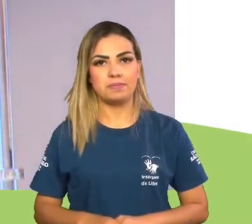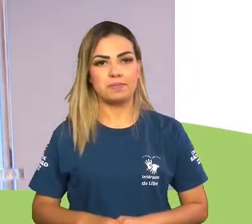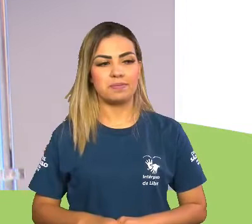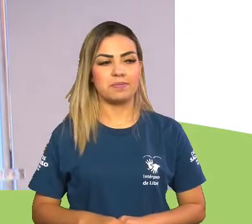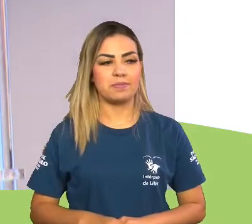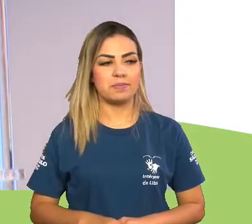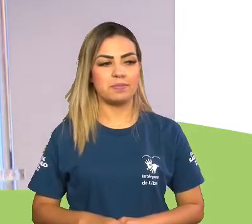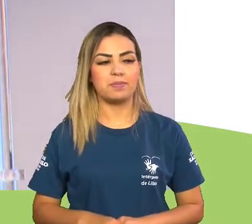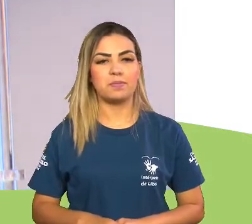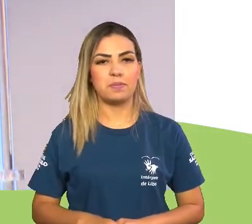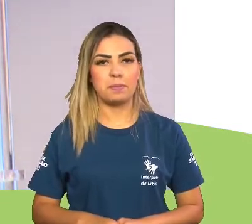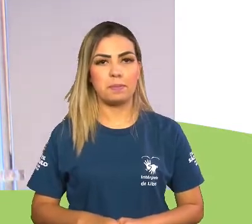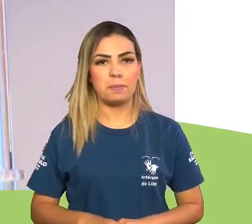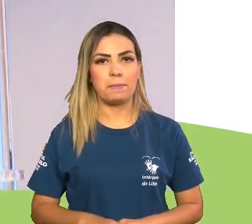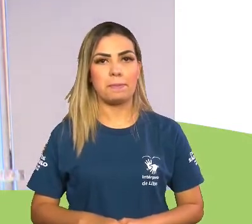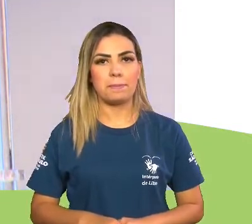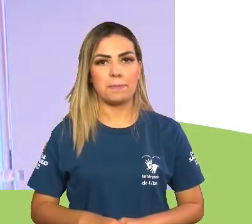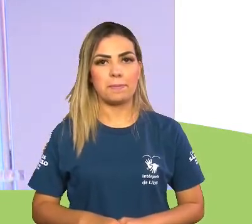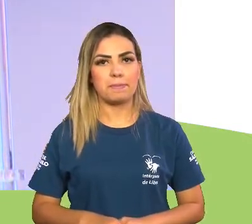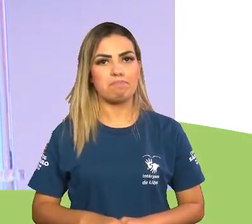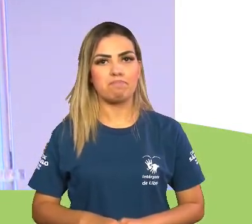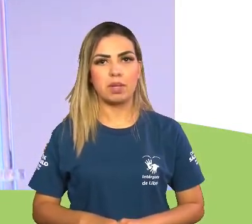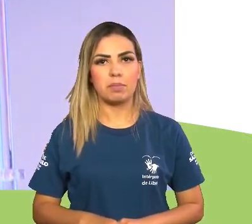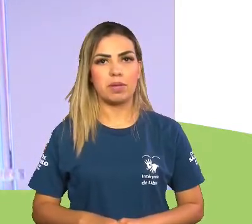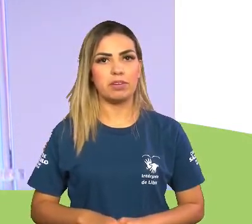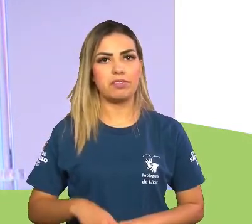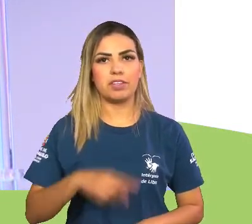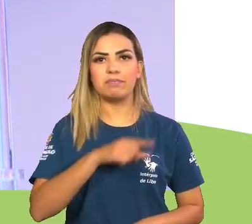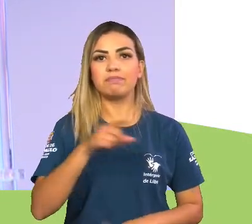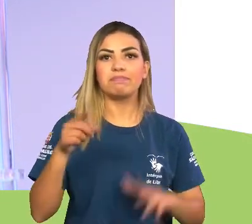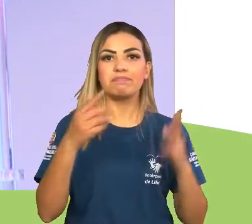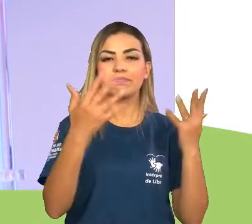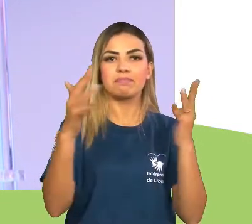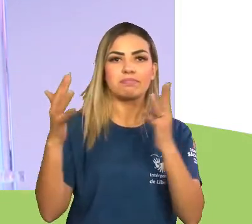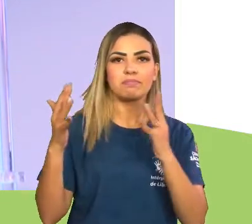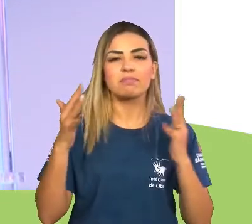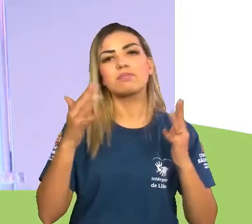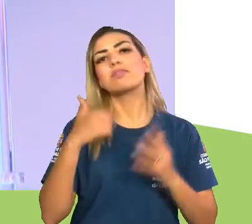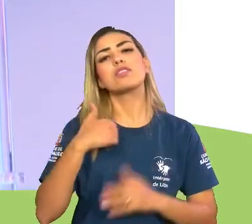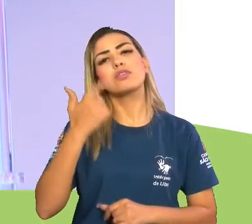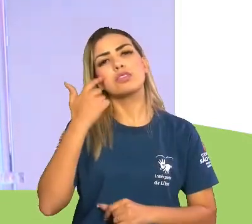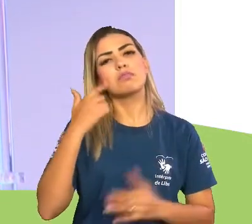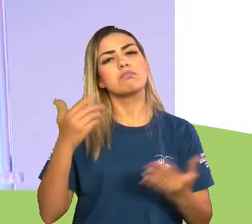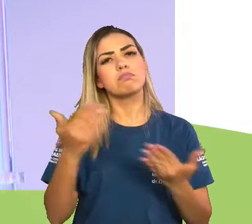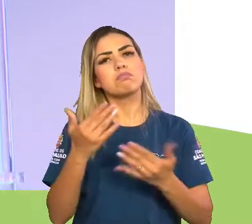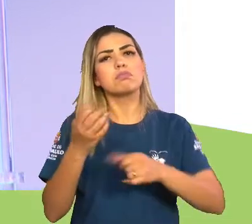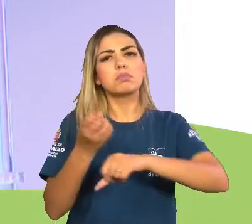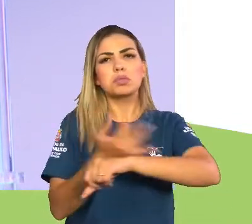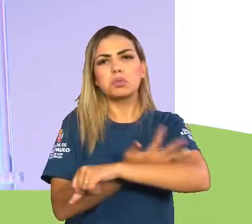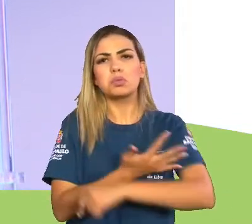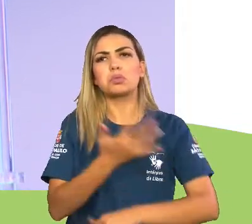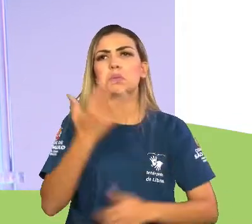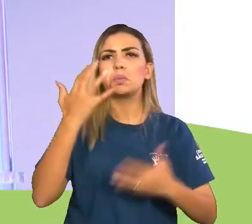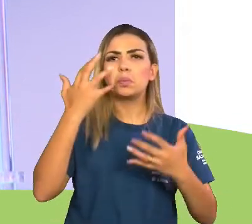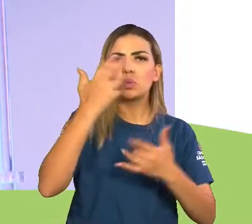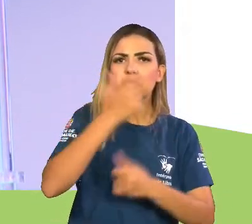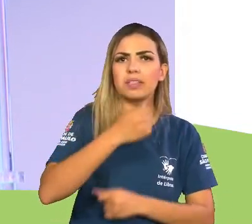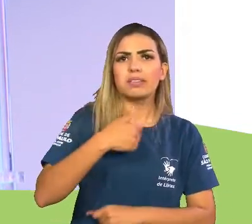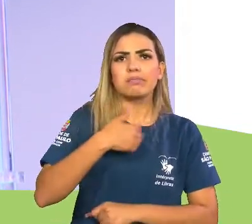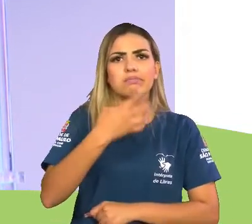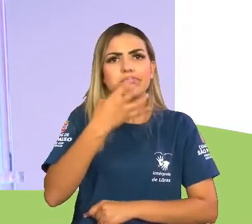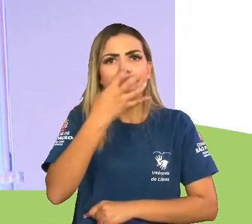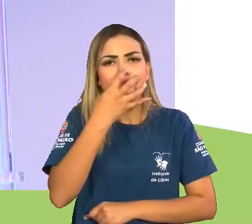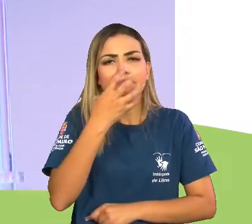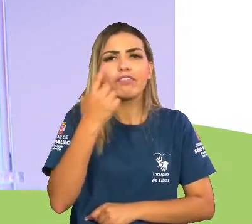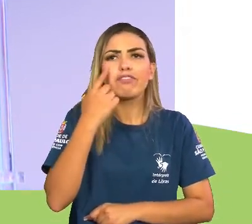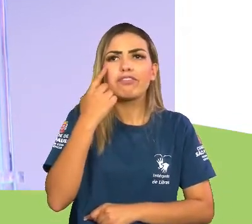Gosto que eu não precisei nem pedir uma salva de palmas e vocês já deram, porque eu acho que tudo isso é tão inspirador, é tão bonito e é tão incrível ver o